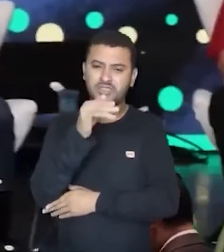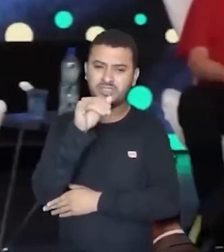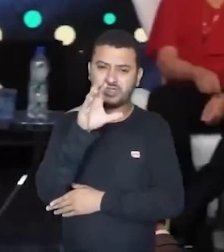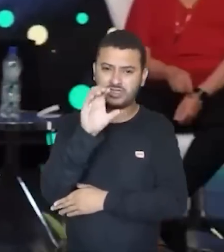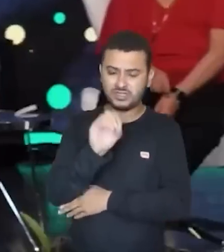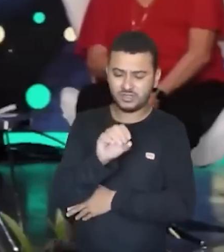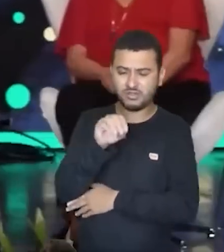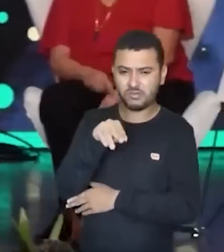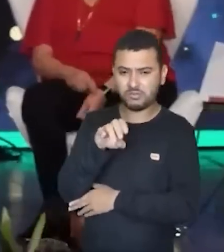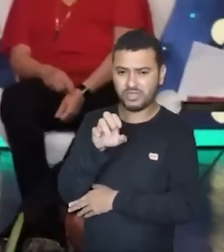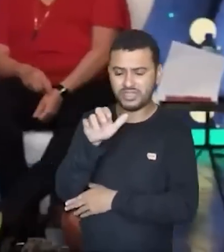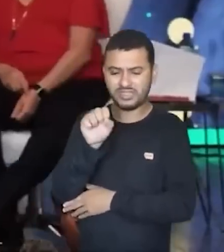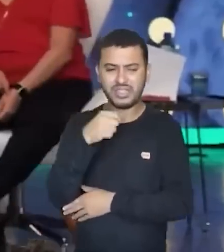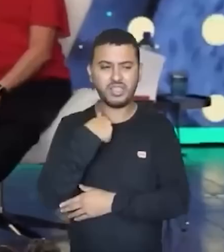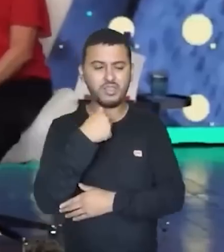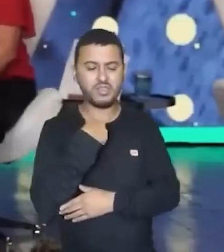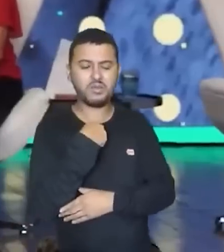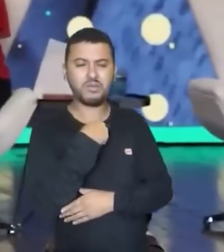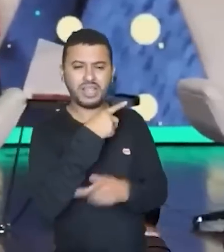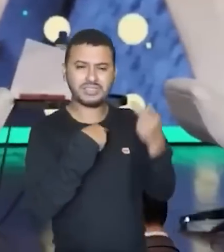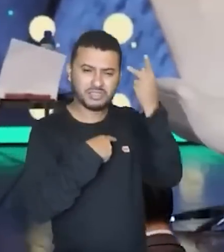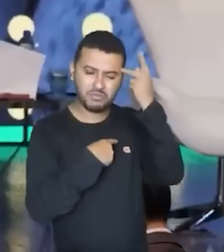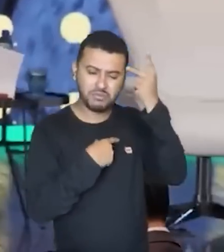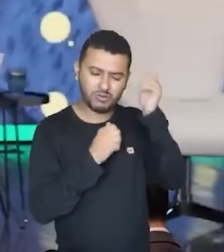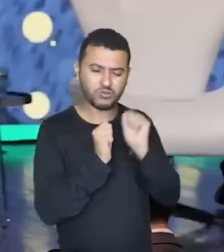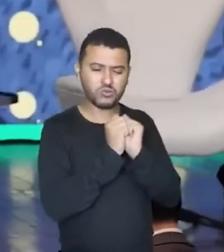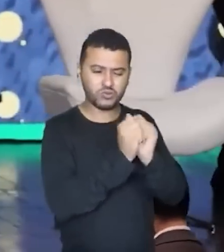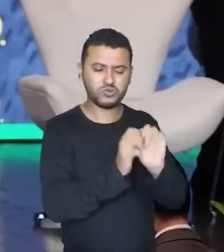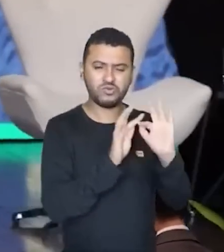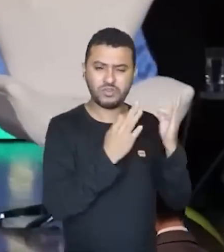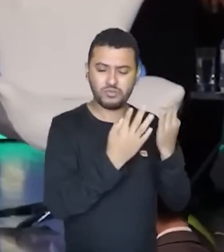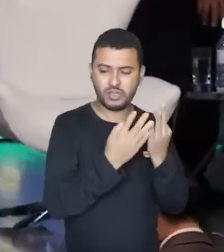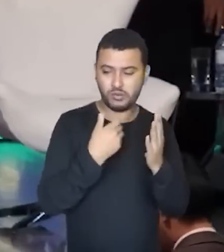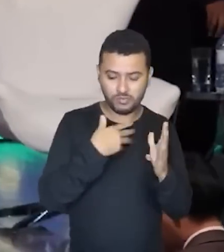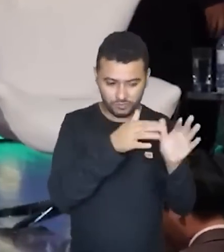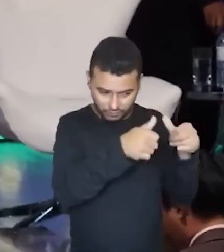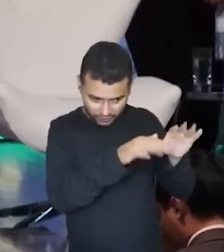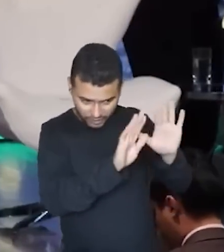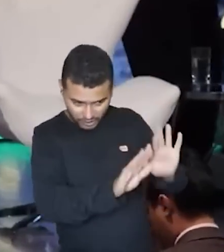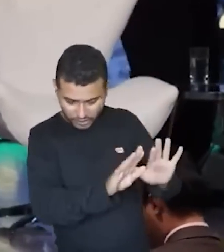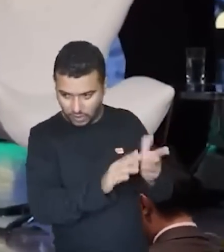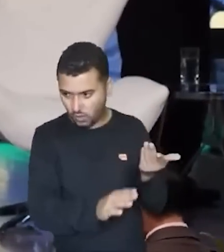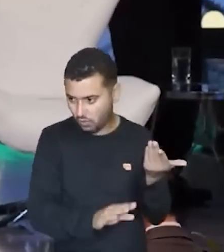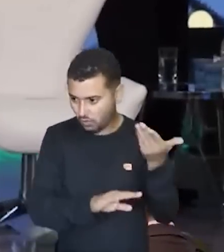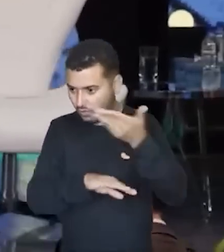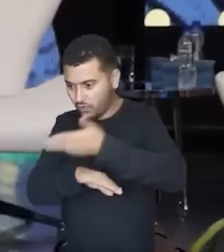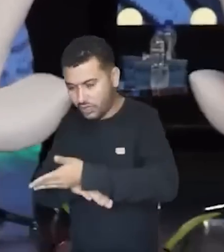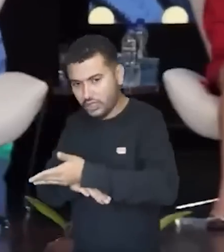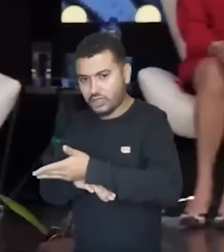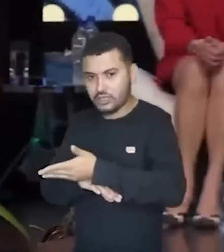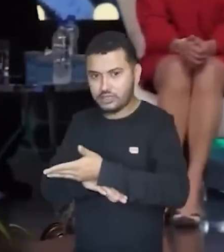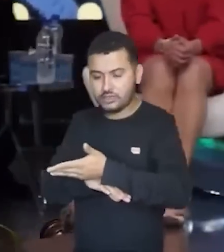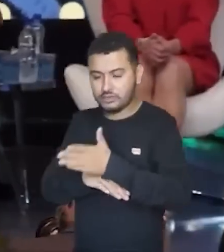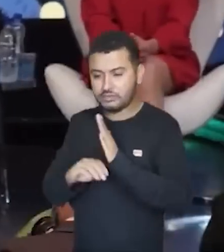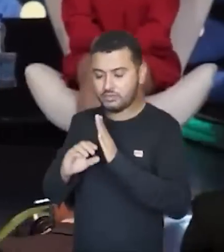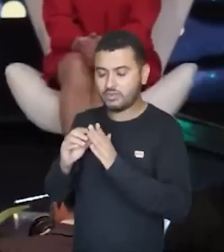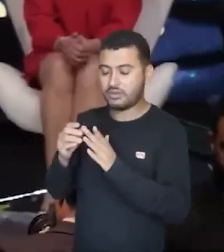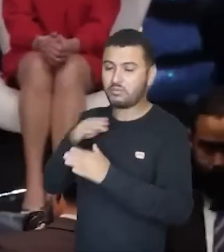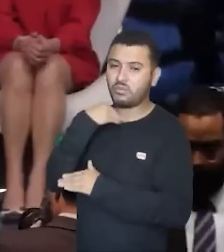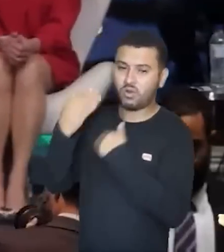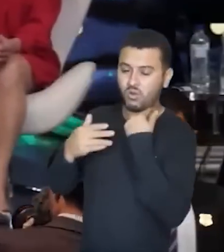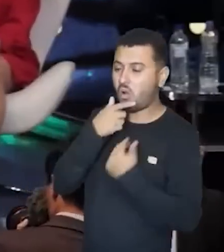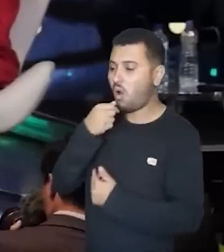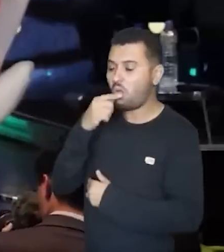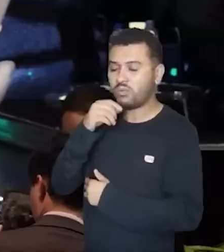com a minha família. Eu larguei minha família lá, para ir lá em Chapuri, na morte do Chico Mendes.